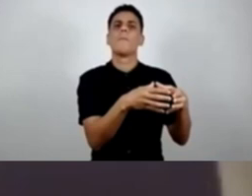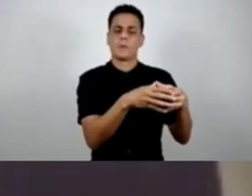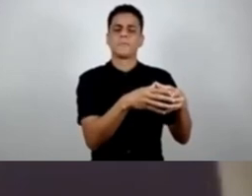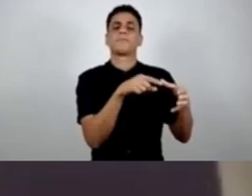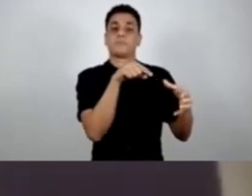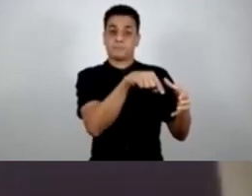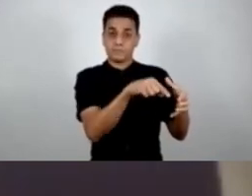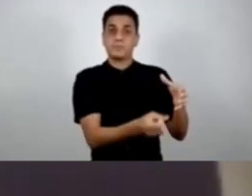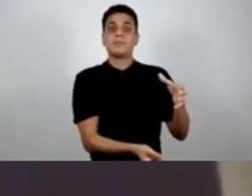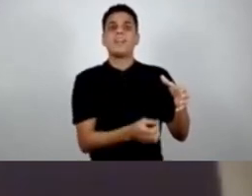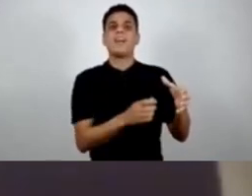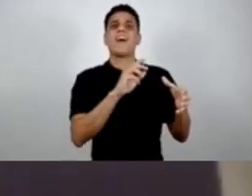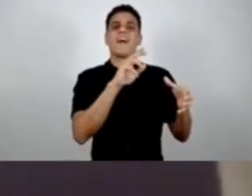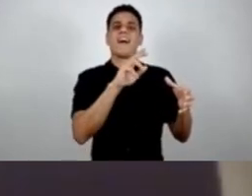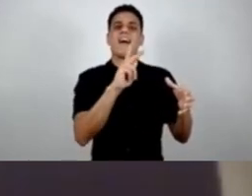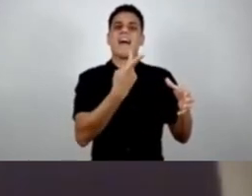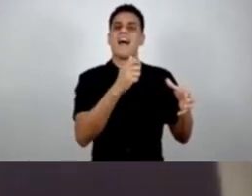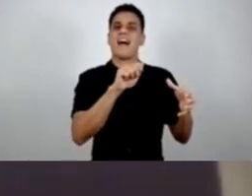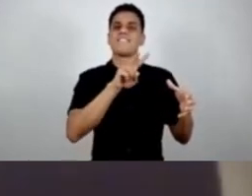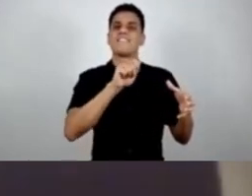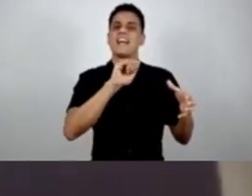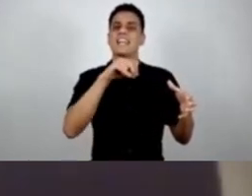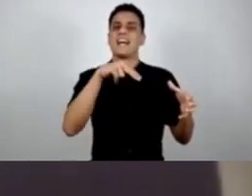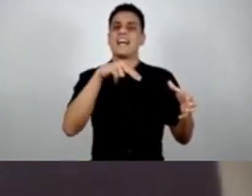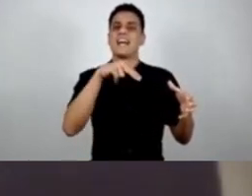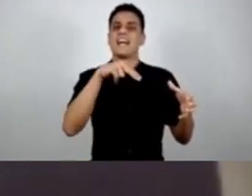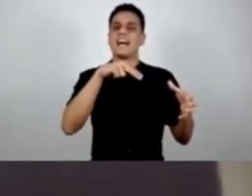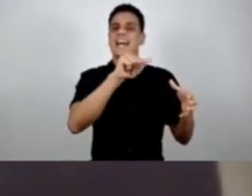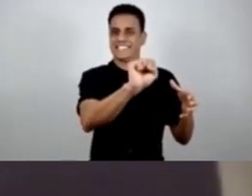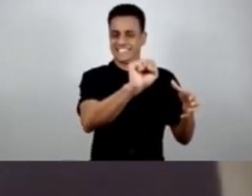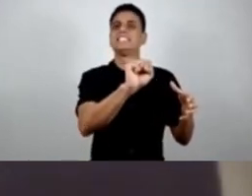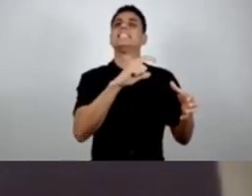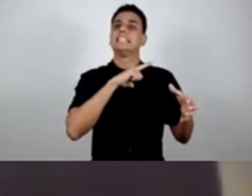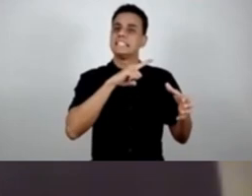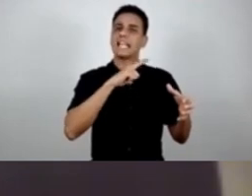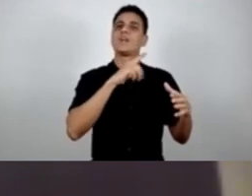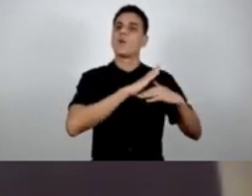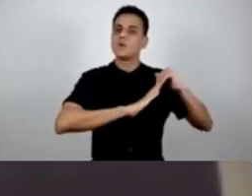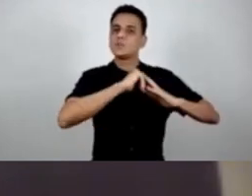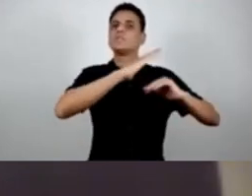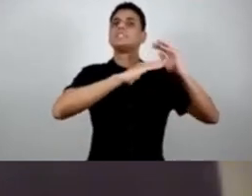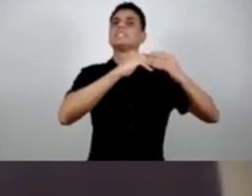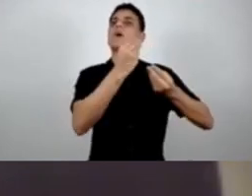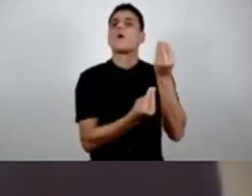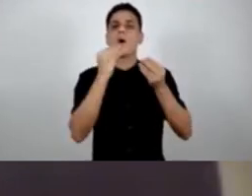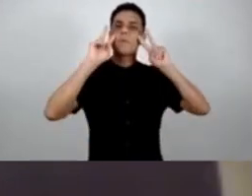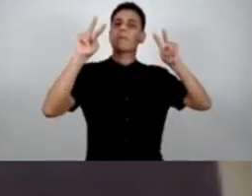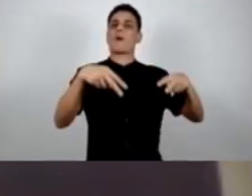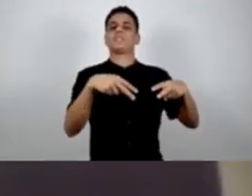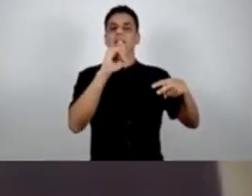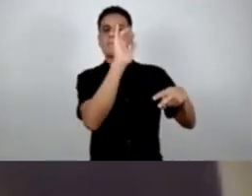promoção de um produto de Hawaiana tem muito que ver com uma construção de uma certa imagem do